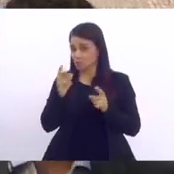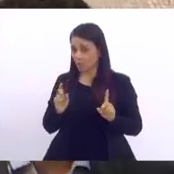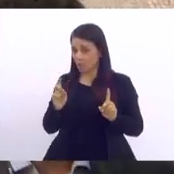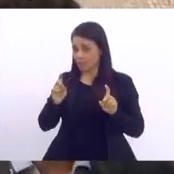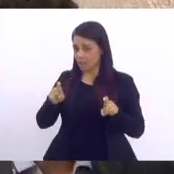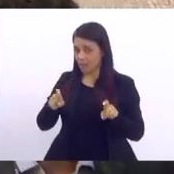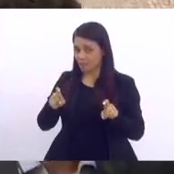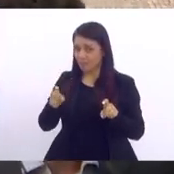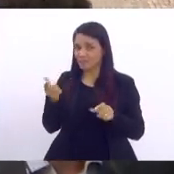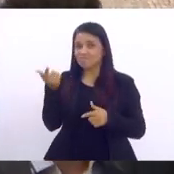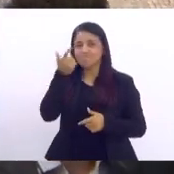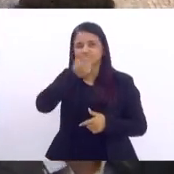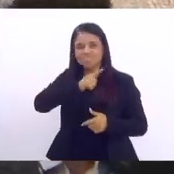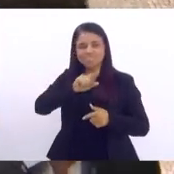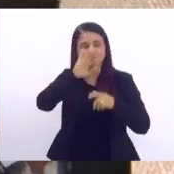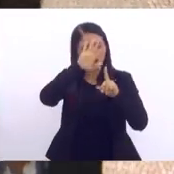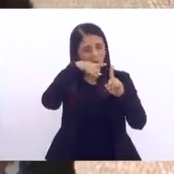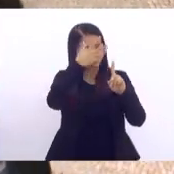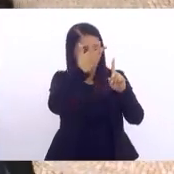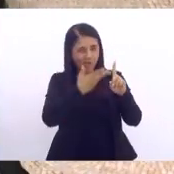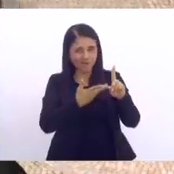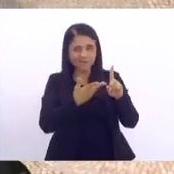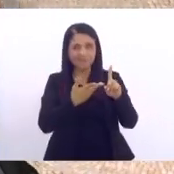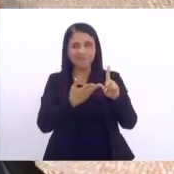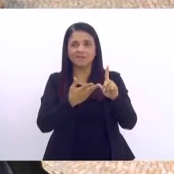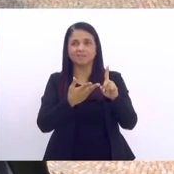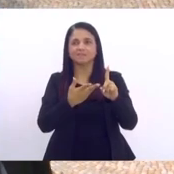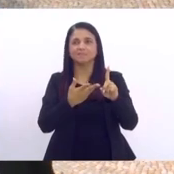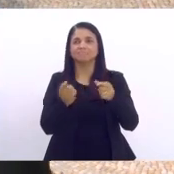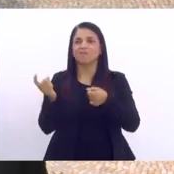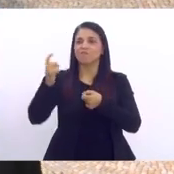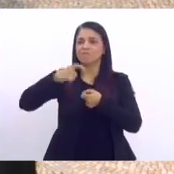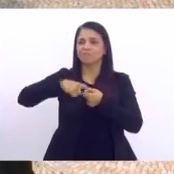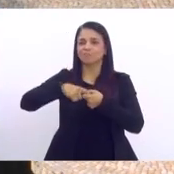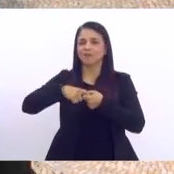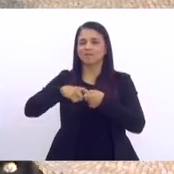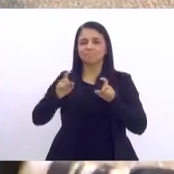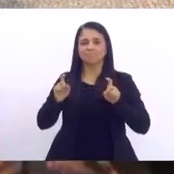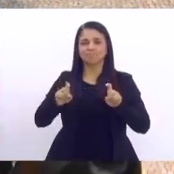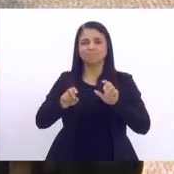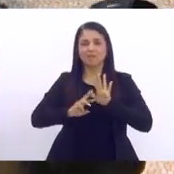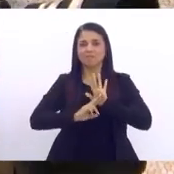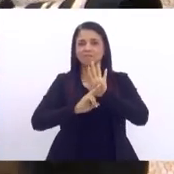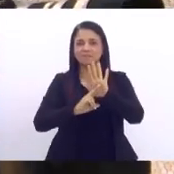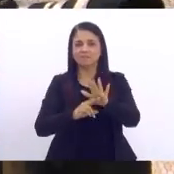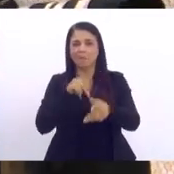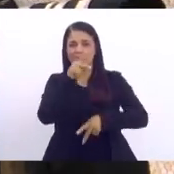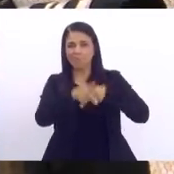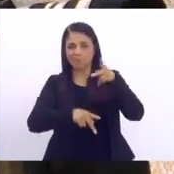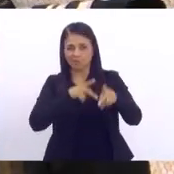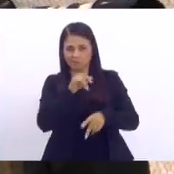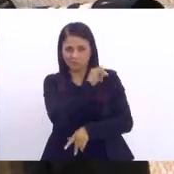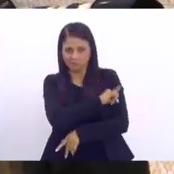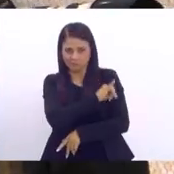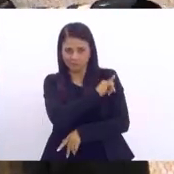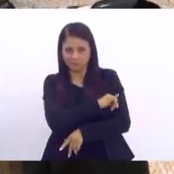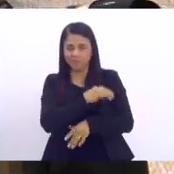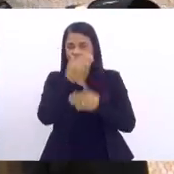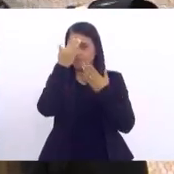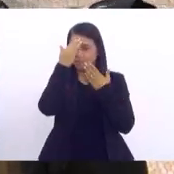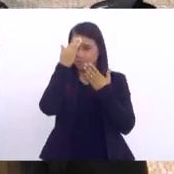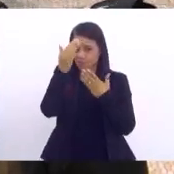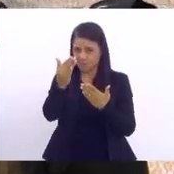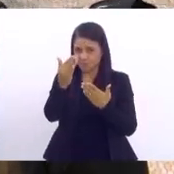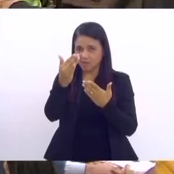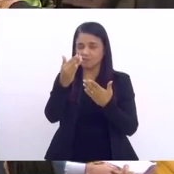honraria de voltar a essa casa e representar a população fluminense. Muito obrigado e até o que era para dar errado já deu certo e seguimos na